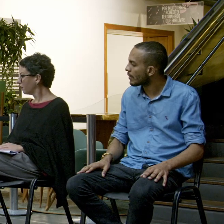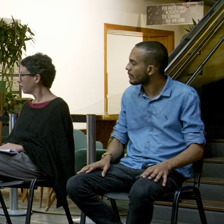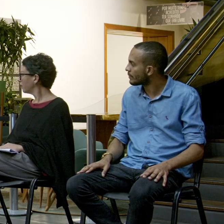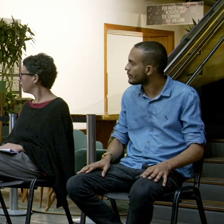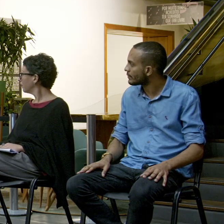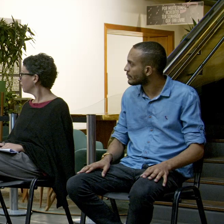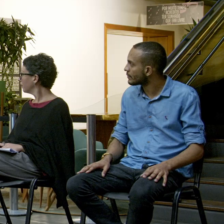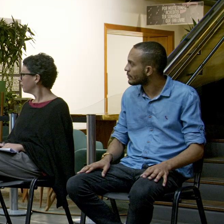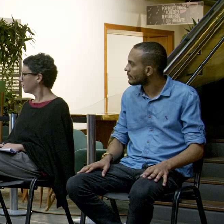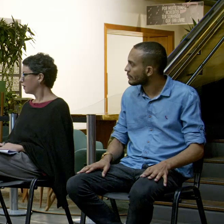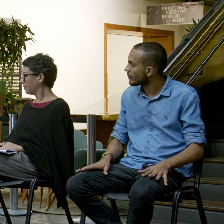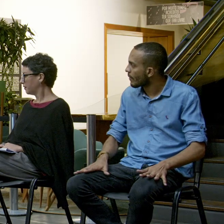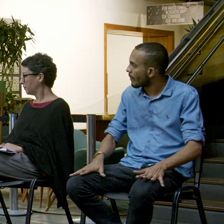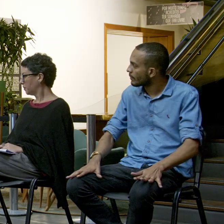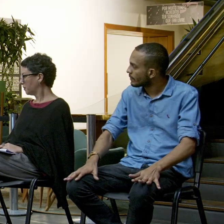Tá.